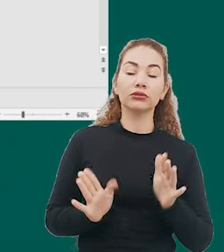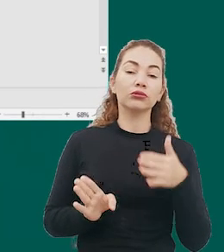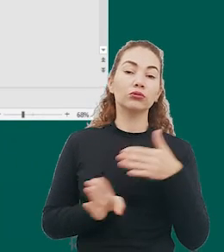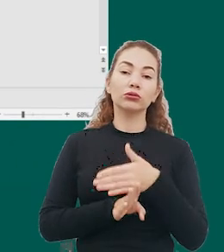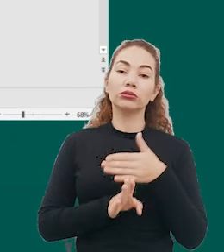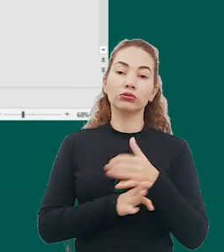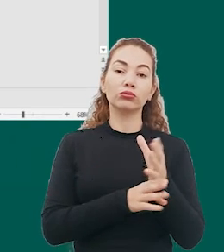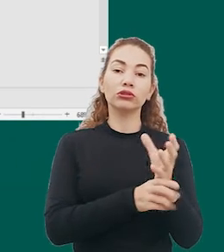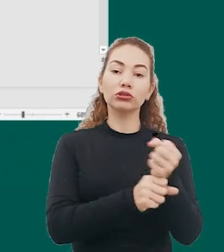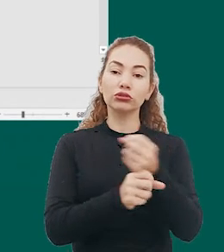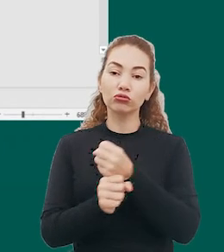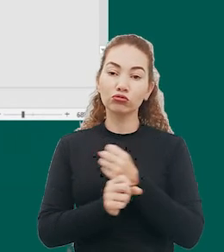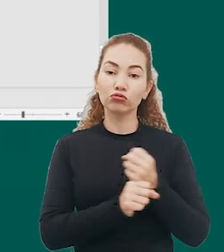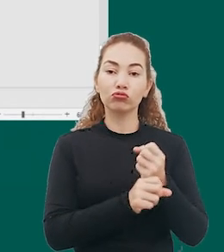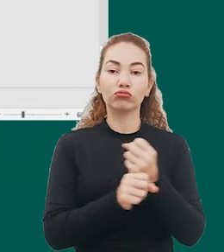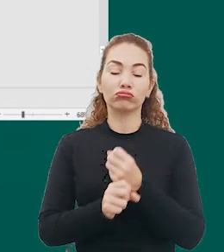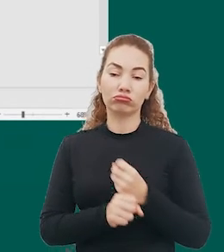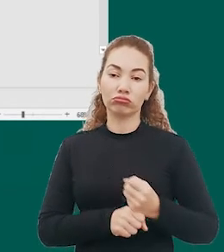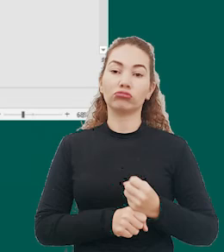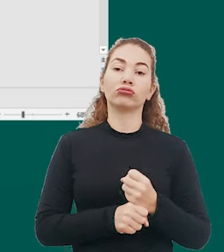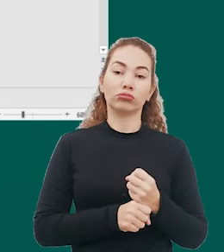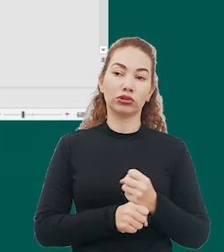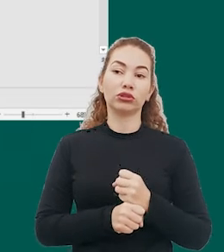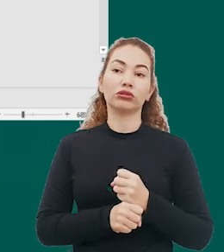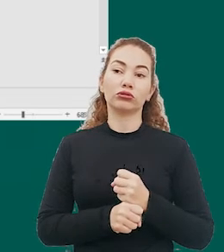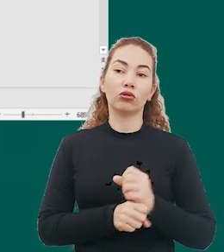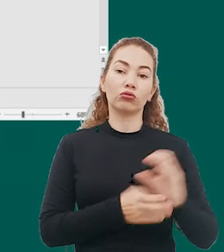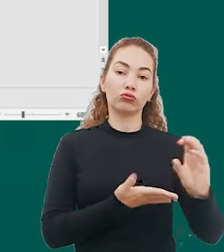no somatório dos nossos rendimentos tributáveis.